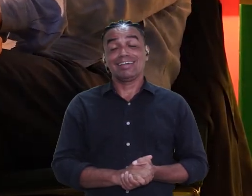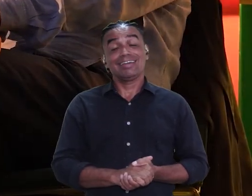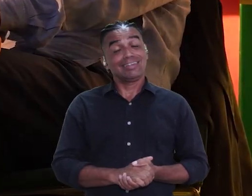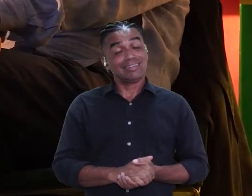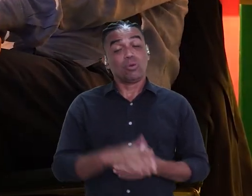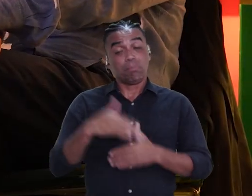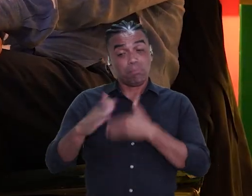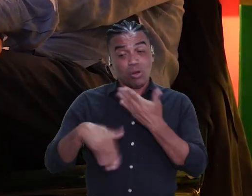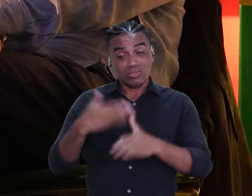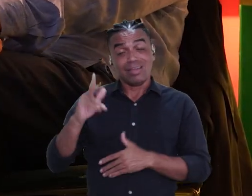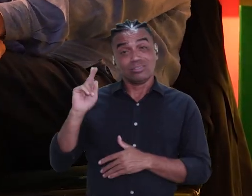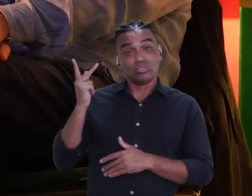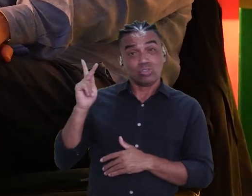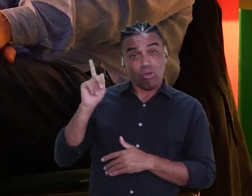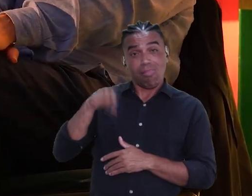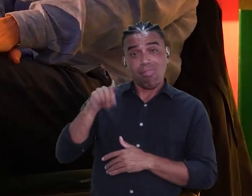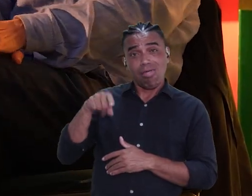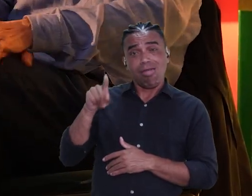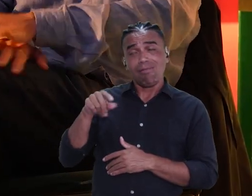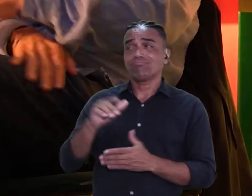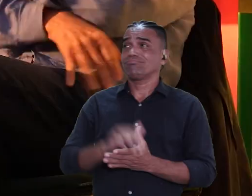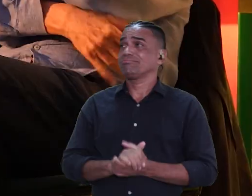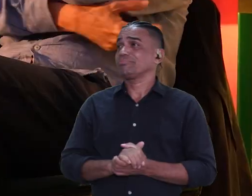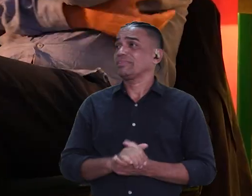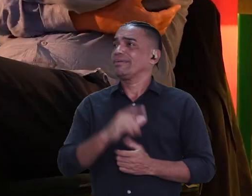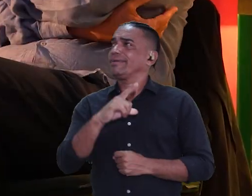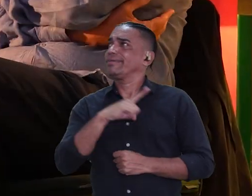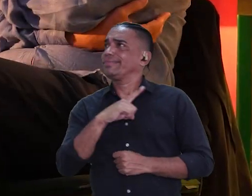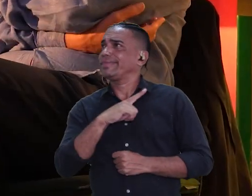Processo histórico é assim mesmo, né? Você tem